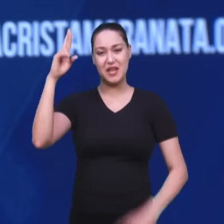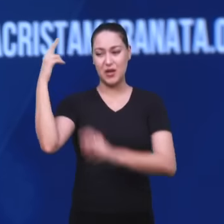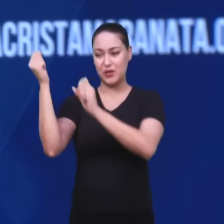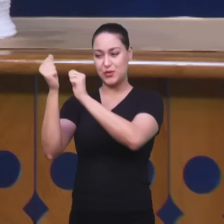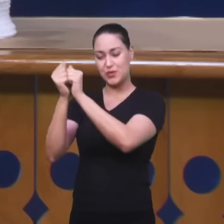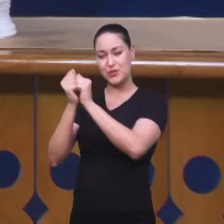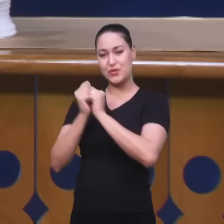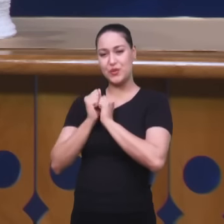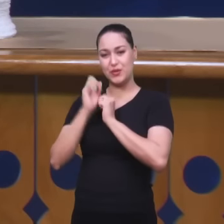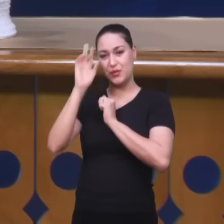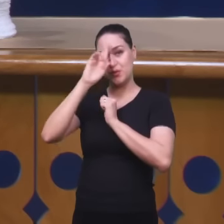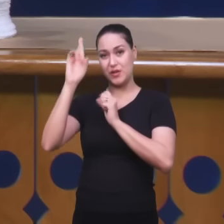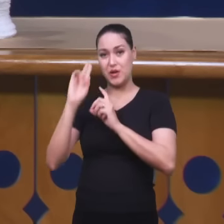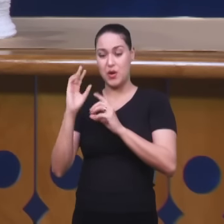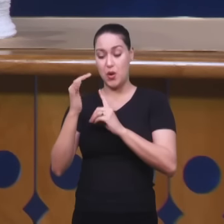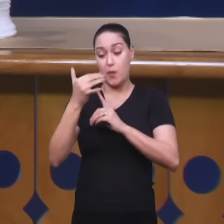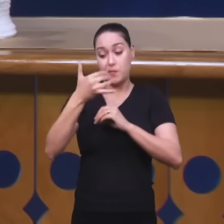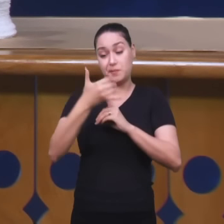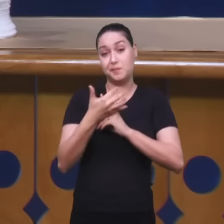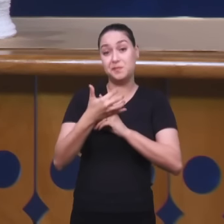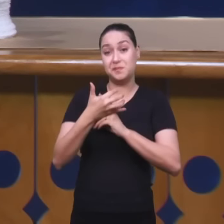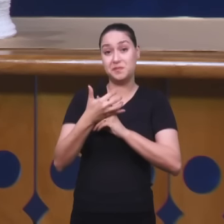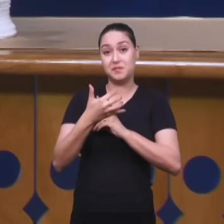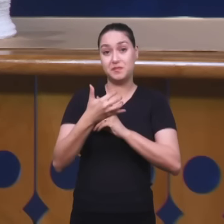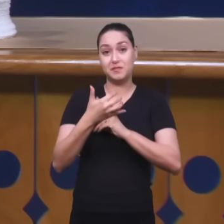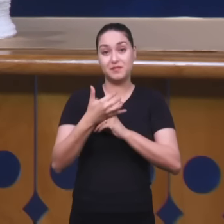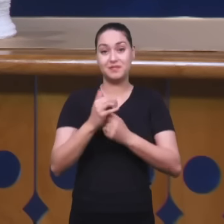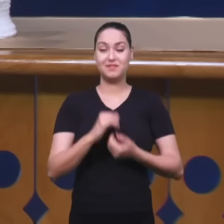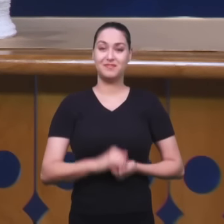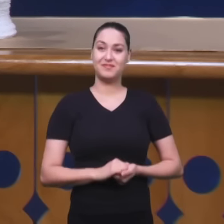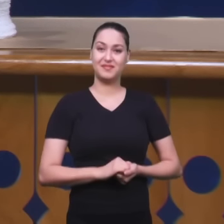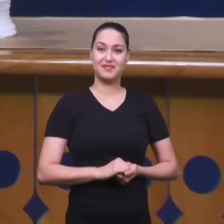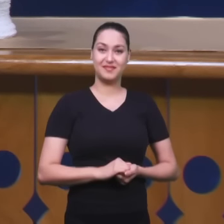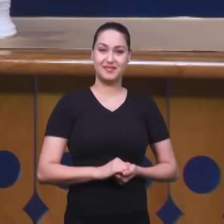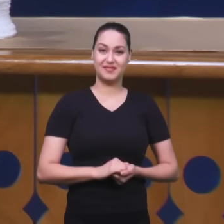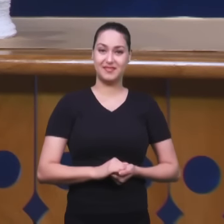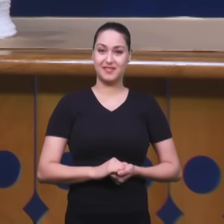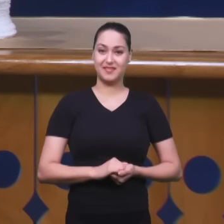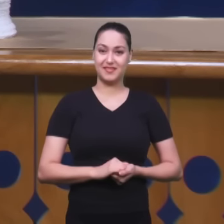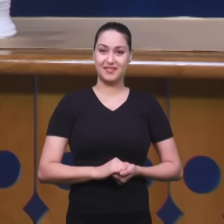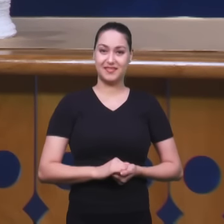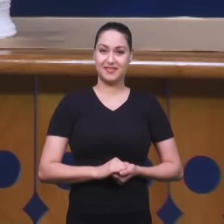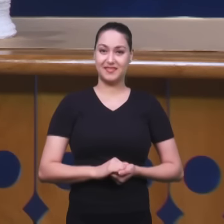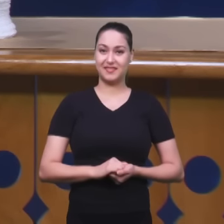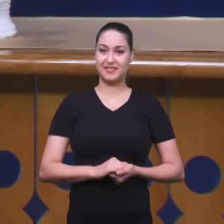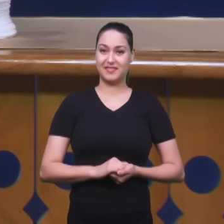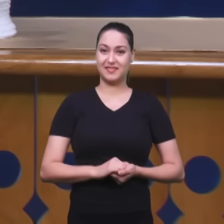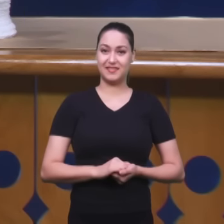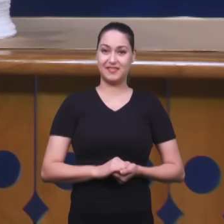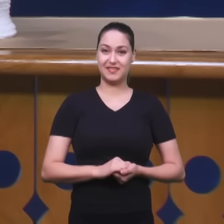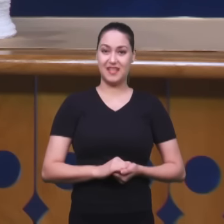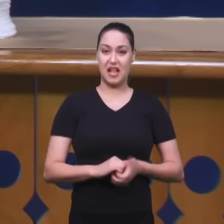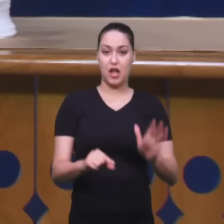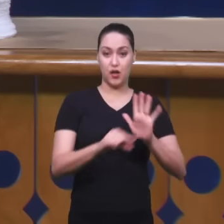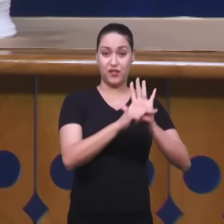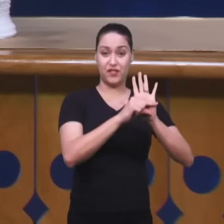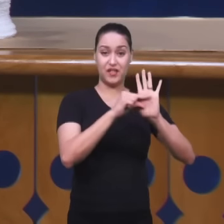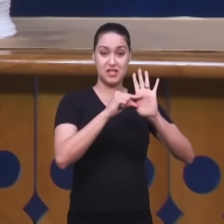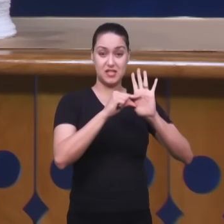E nós Chegamos Ao versículo Que podemos dizer Que é o versículo Principal